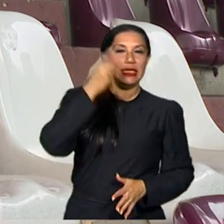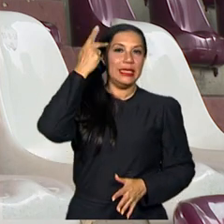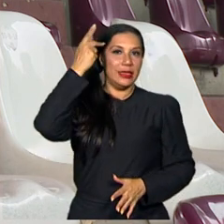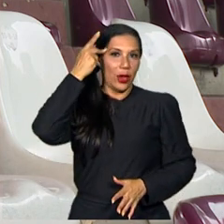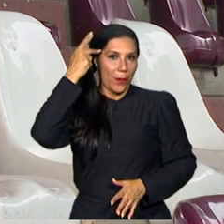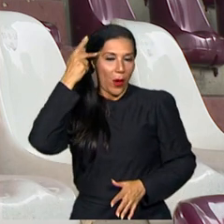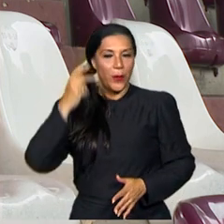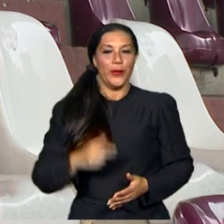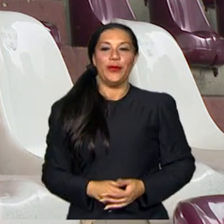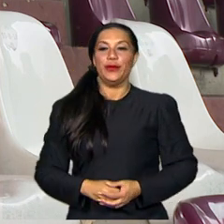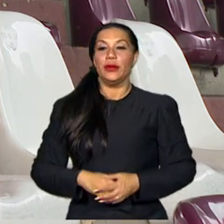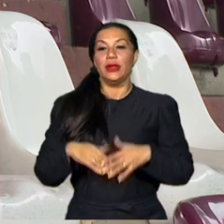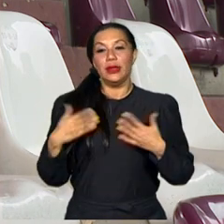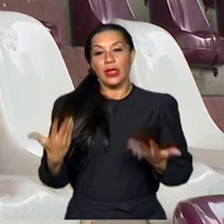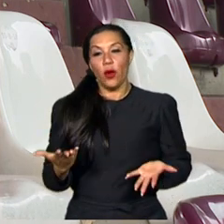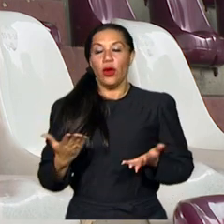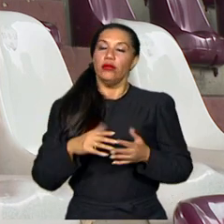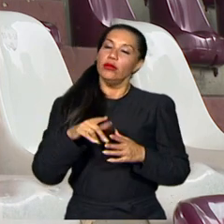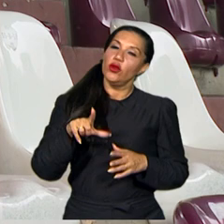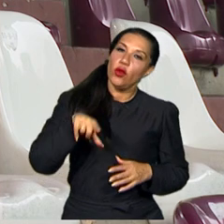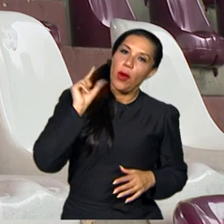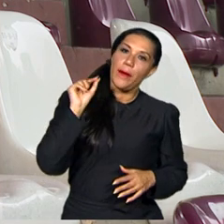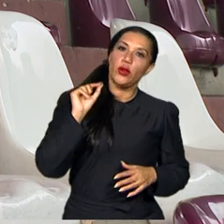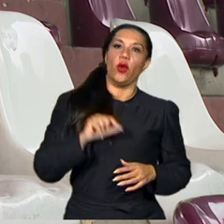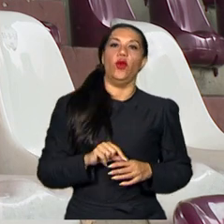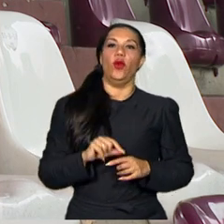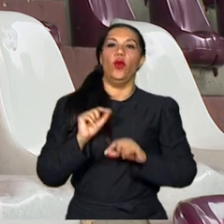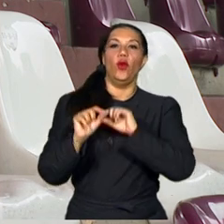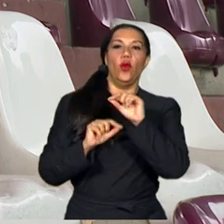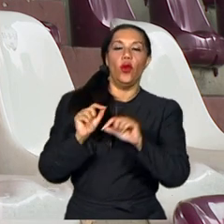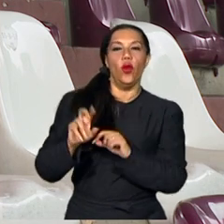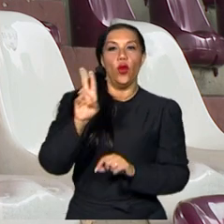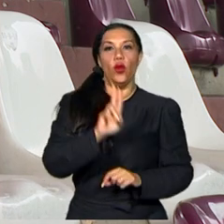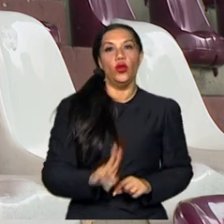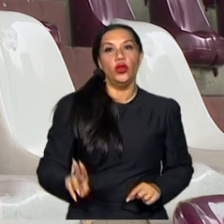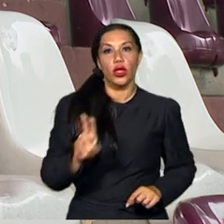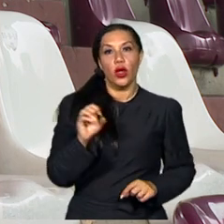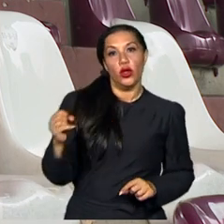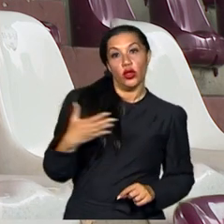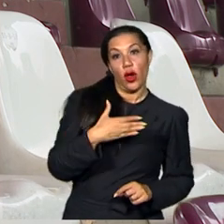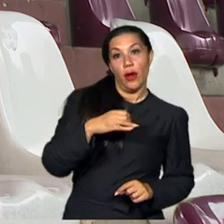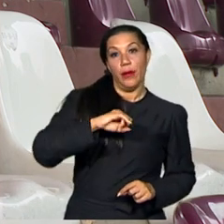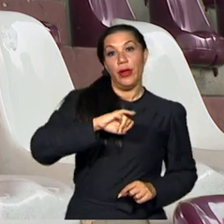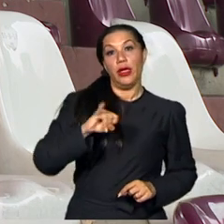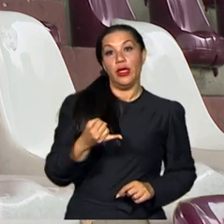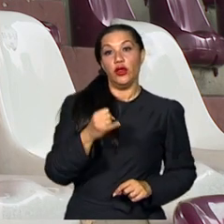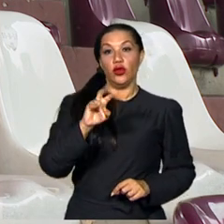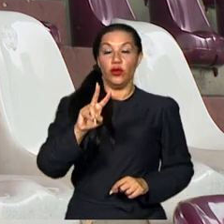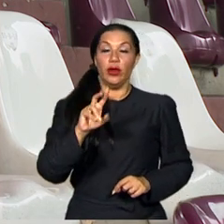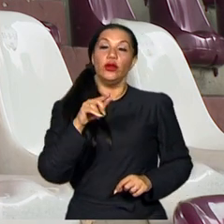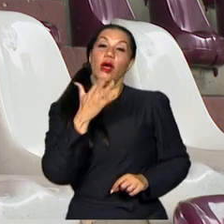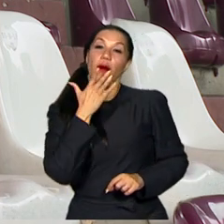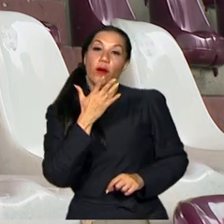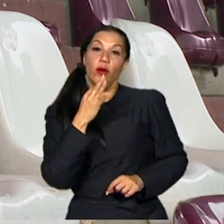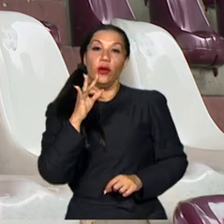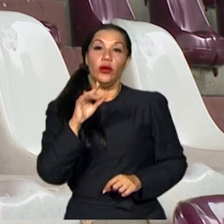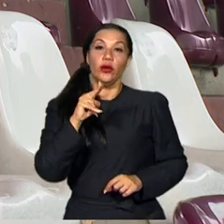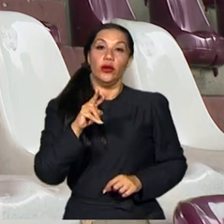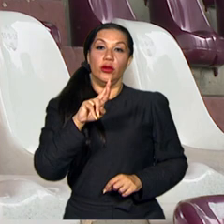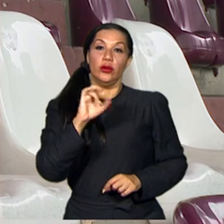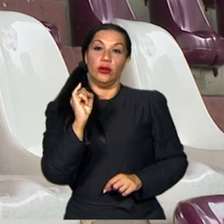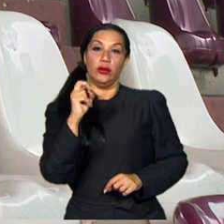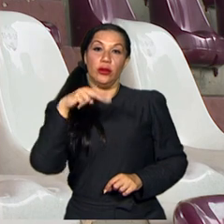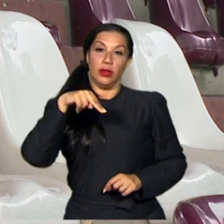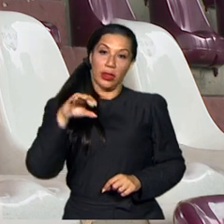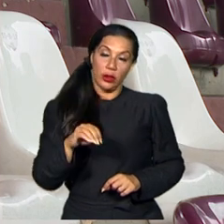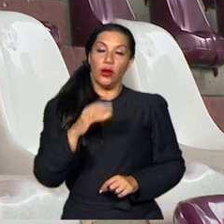de uniforme. Então ele optou em usar o nome Juventus e a cor do Turino, do outro time